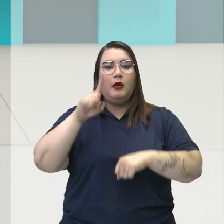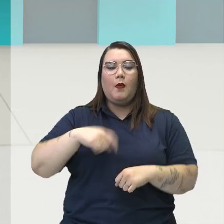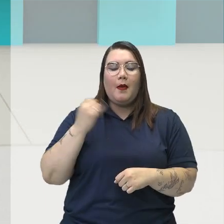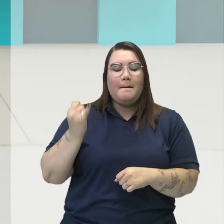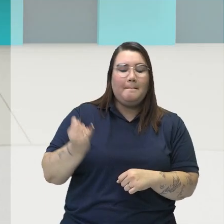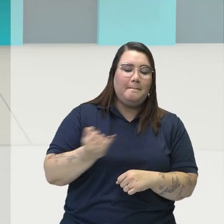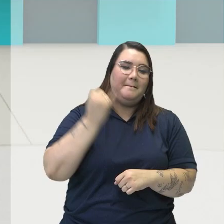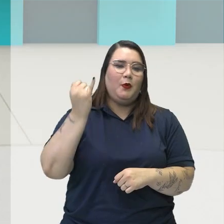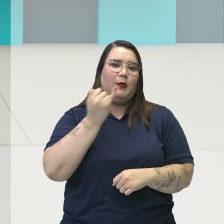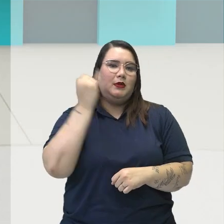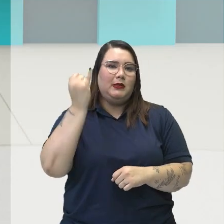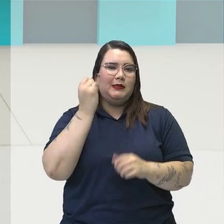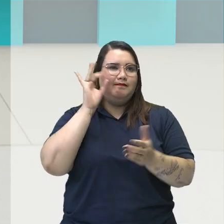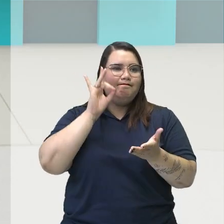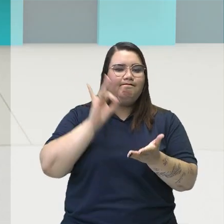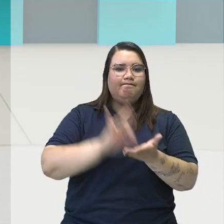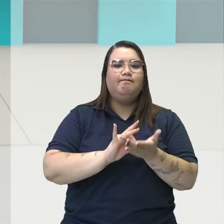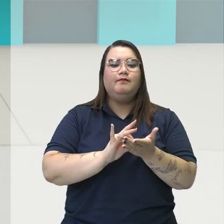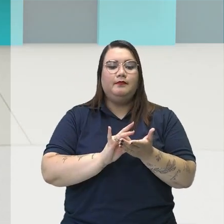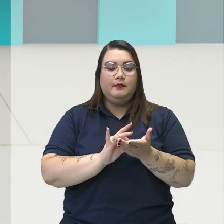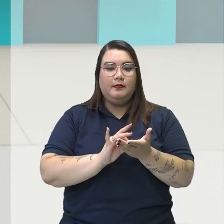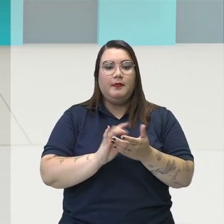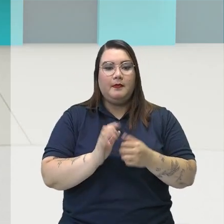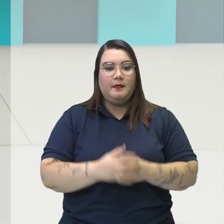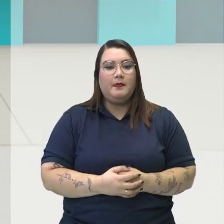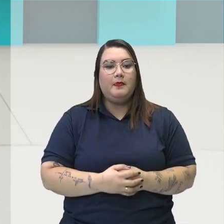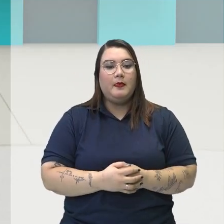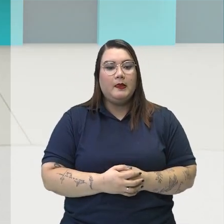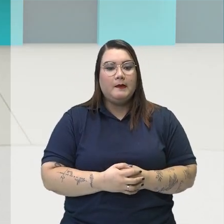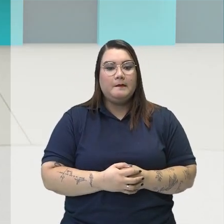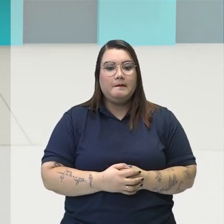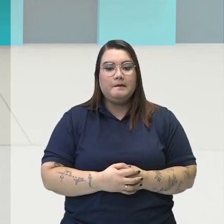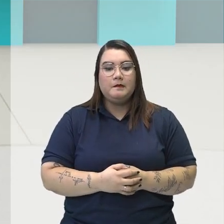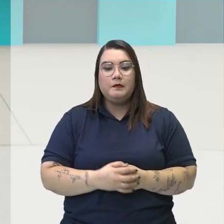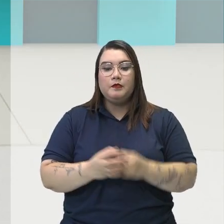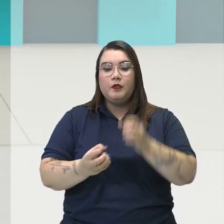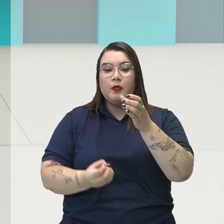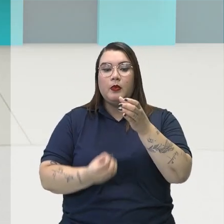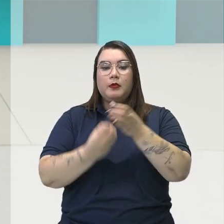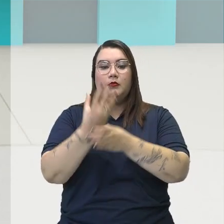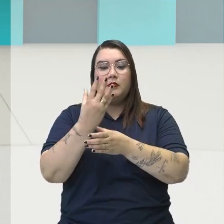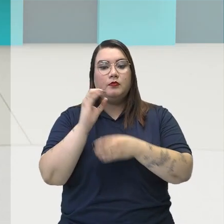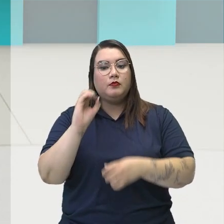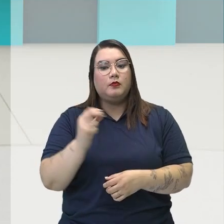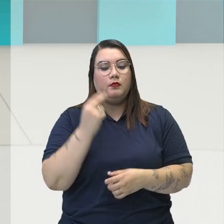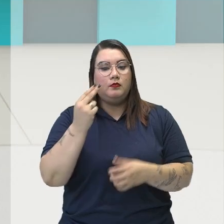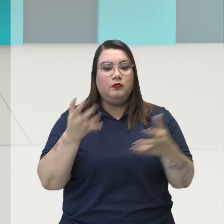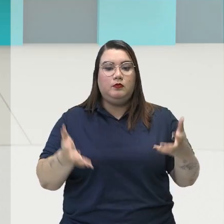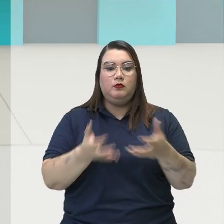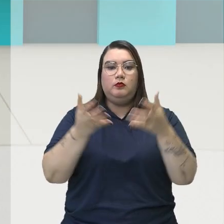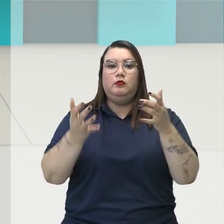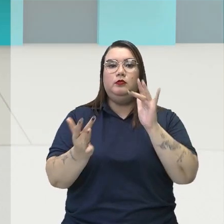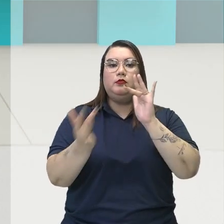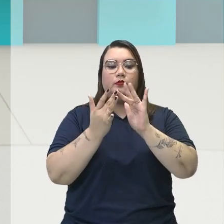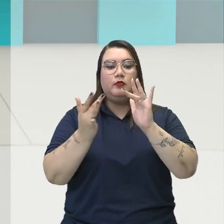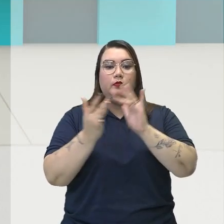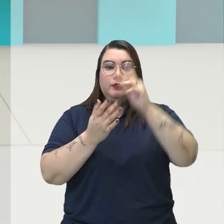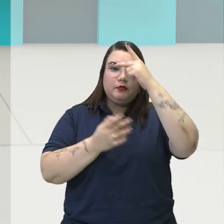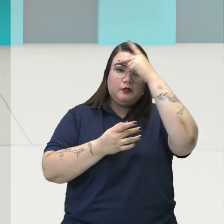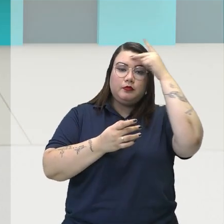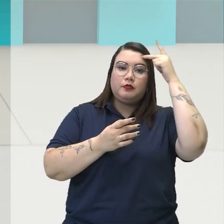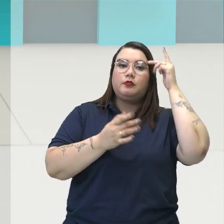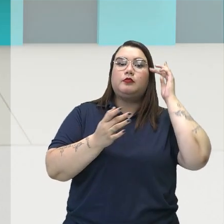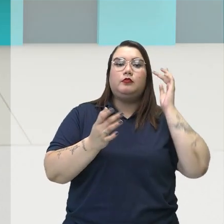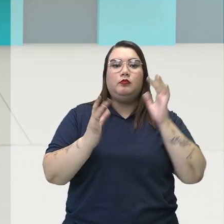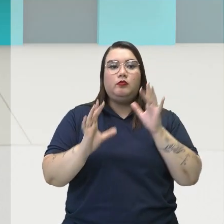mega power importante, tá bom? Prosseguindo. Criar ou fortalecer ligações com outras